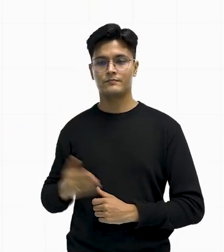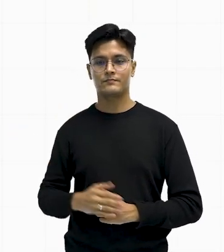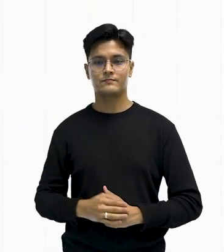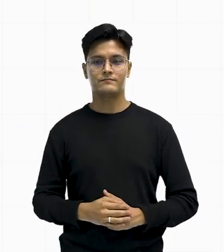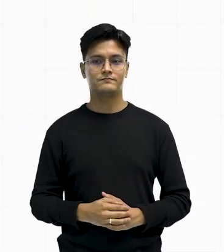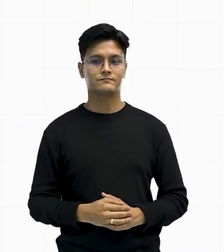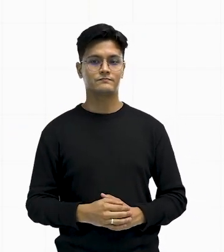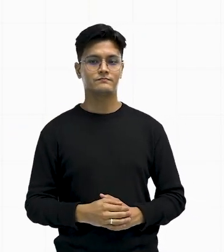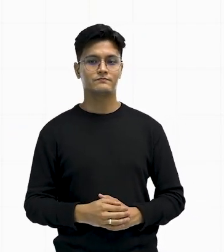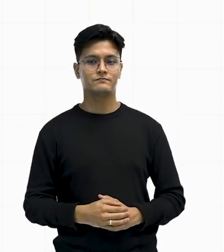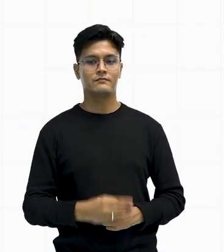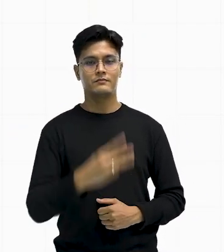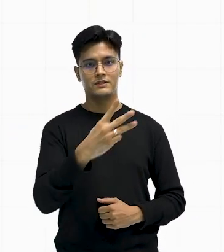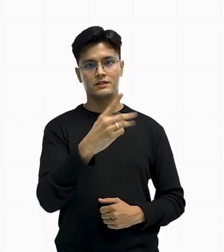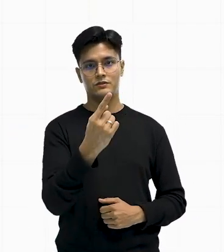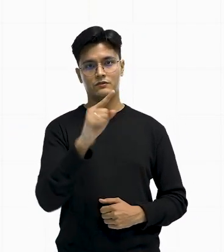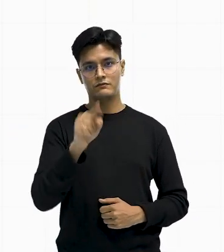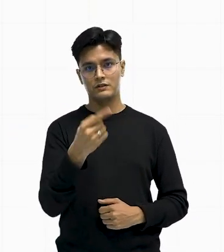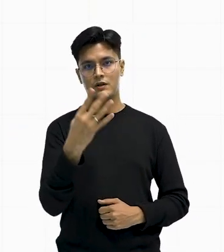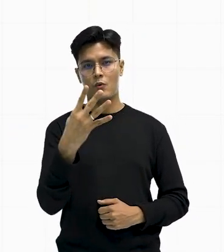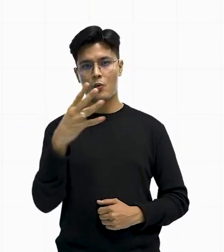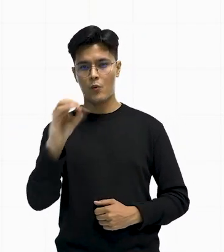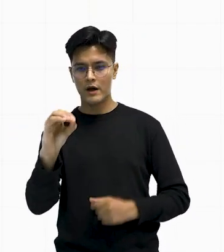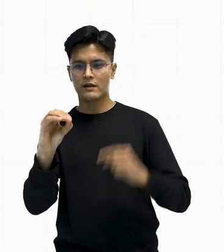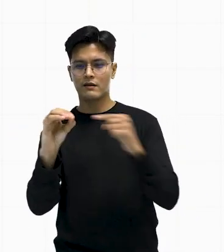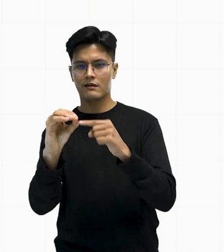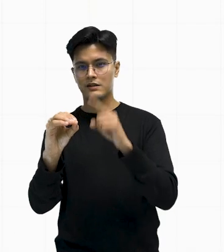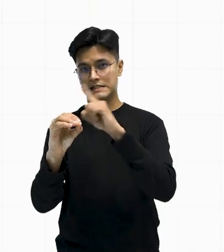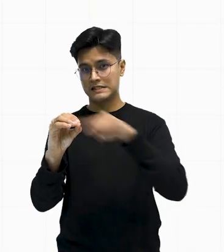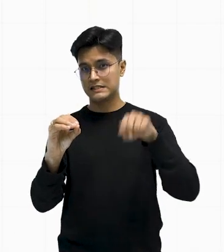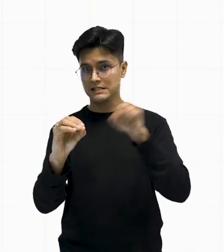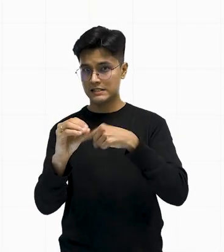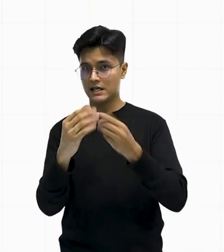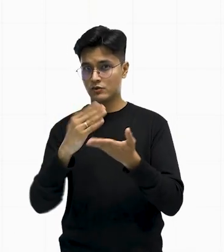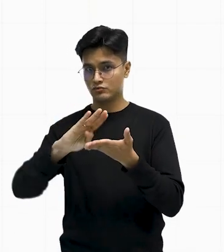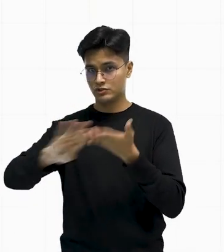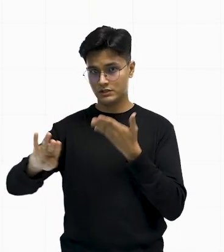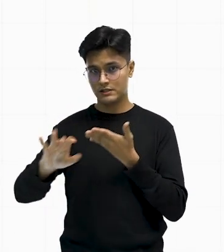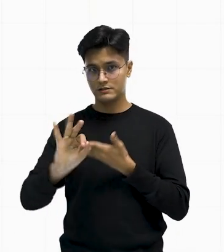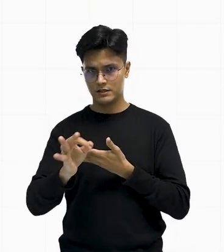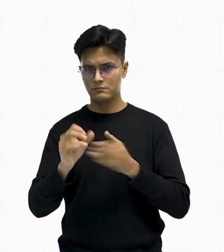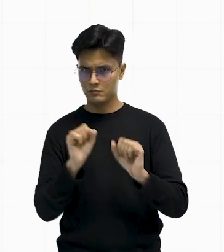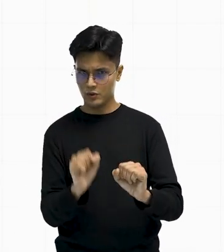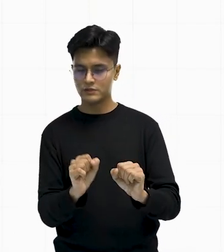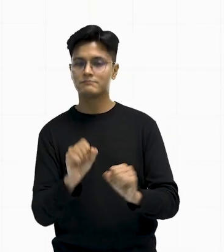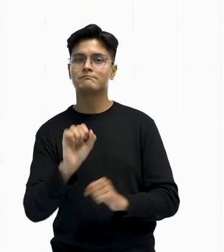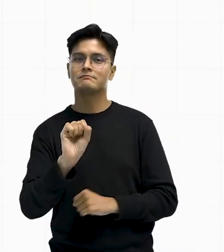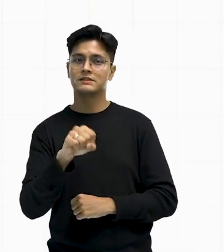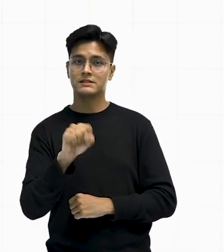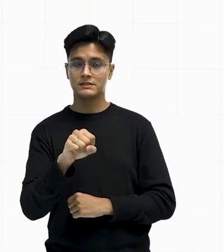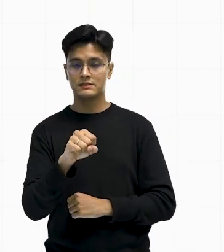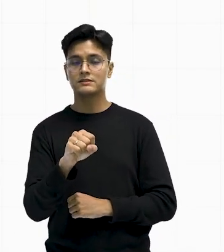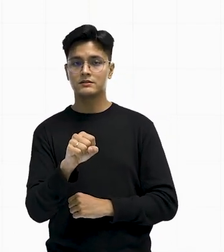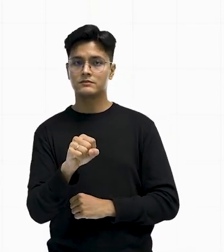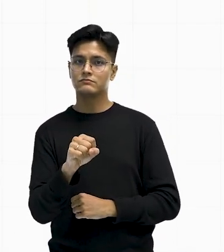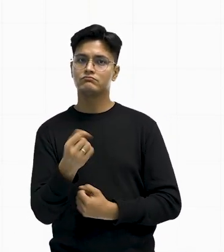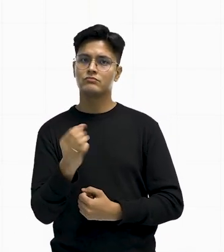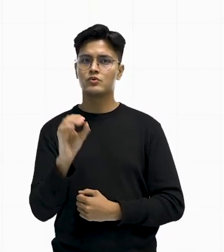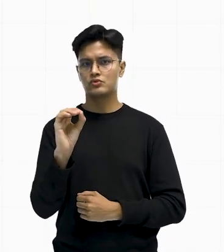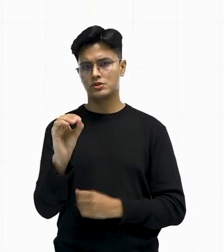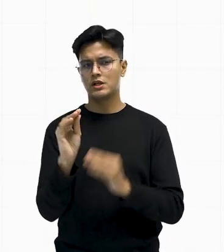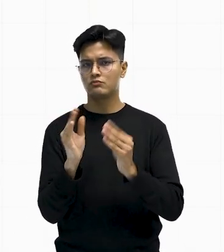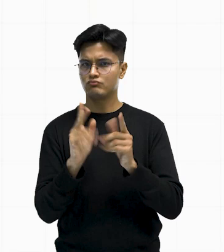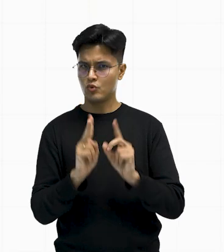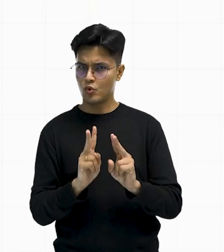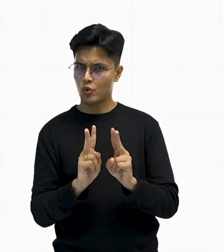Eu tirei esse 0 aqui. Pode ser feito isso? Pode ser feito isso. A gente pode deixar o 0 lá